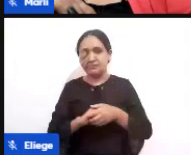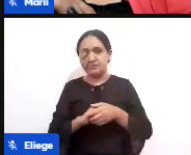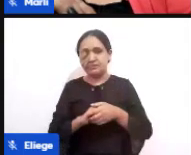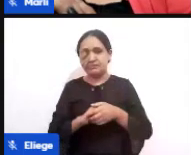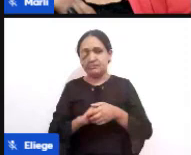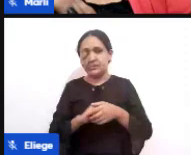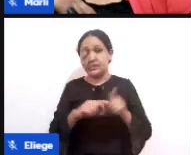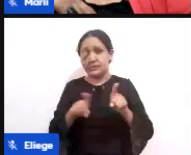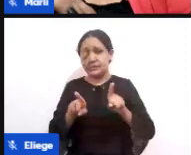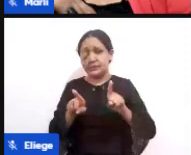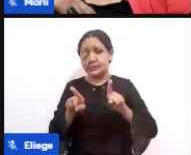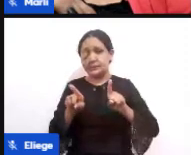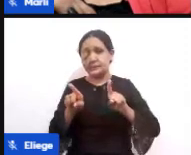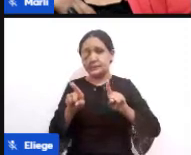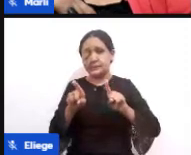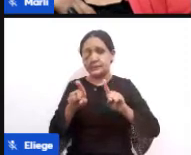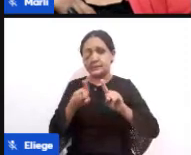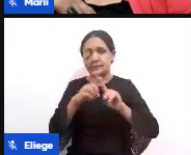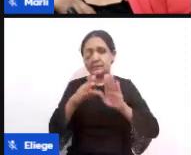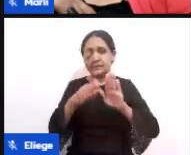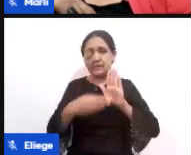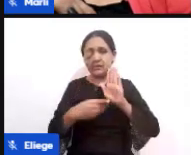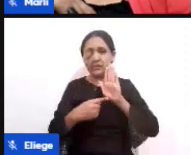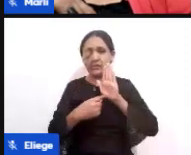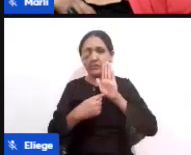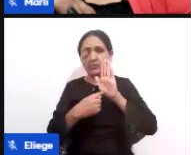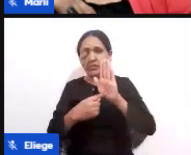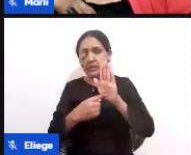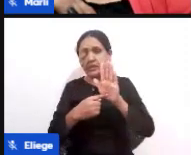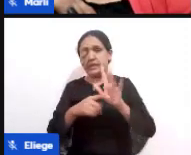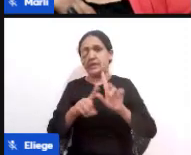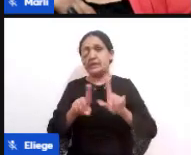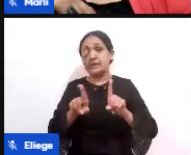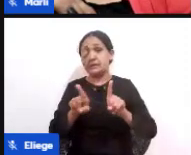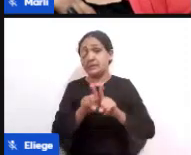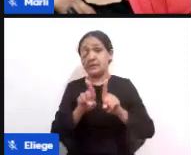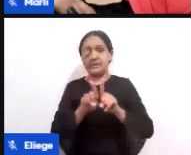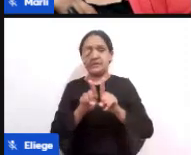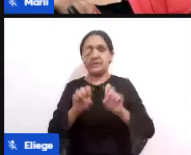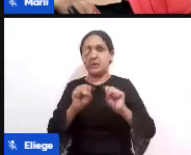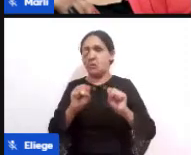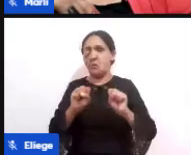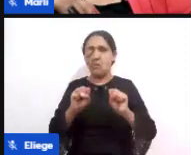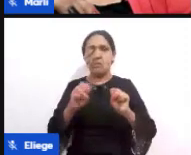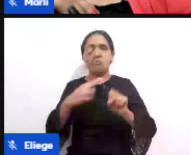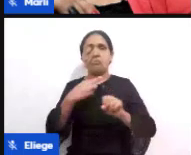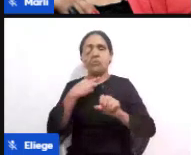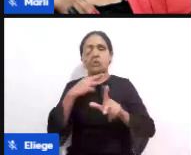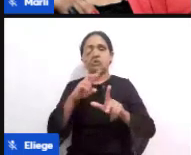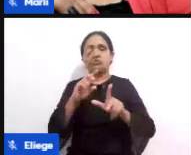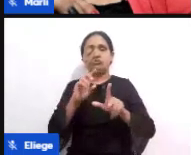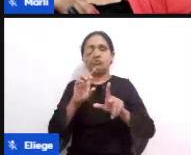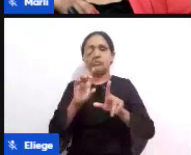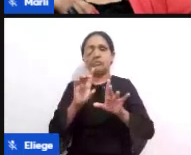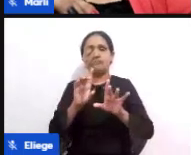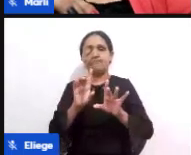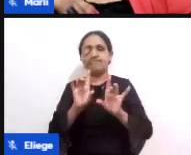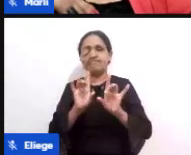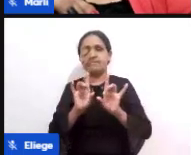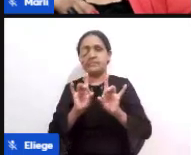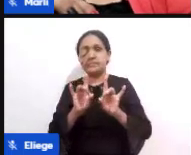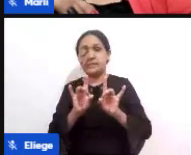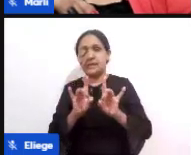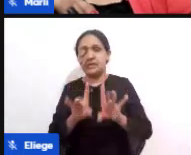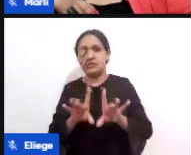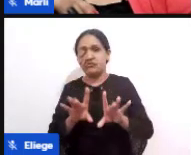que a gente também não pode deixar, como a professora Graciele falou, não pode deixar de lado